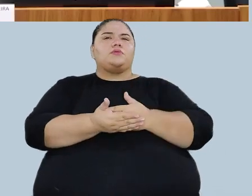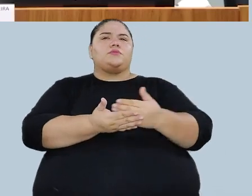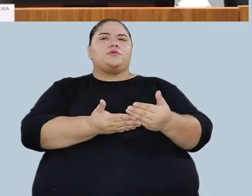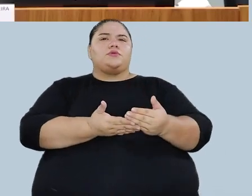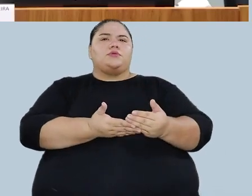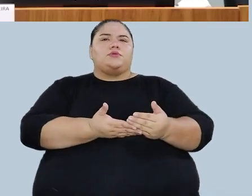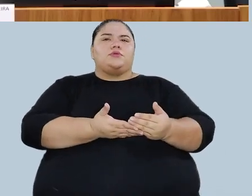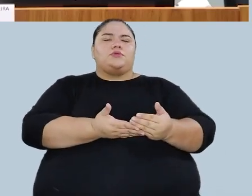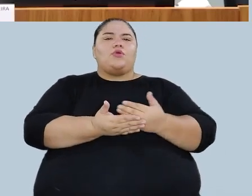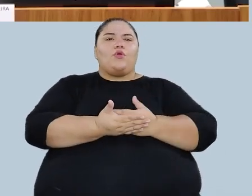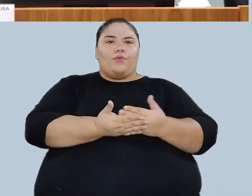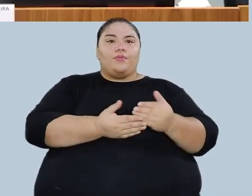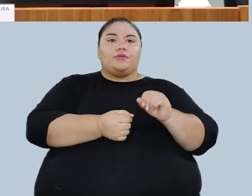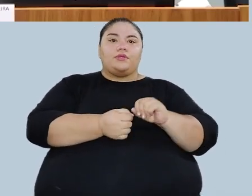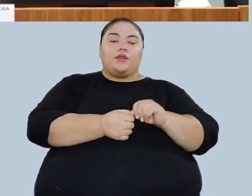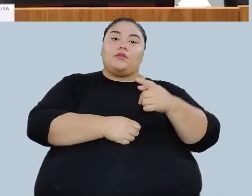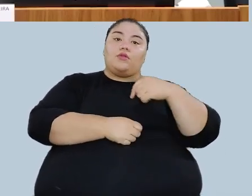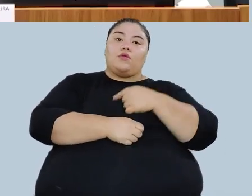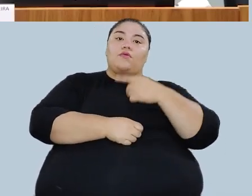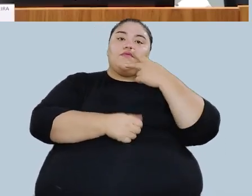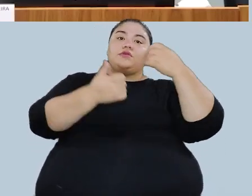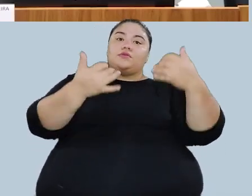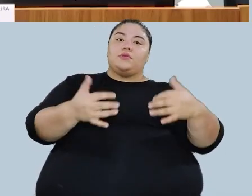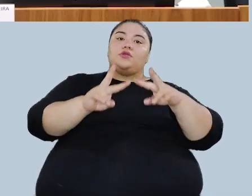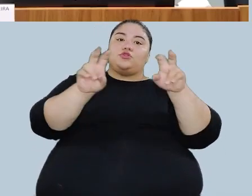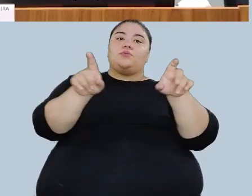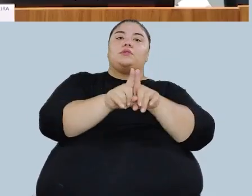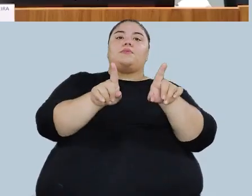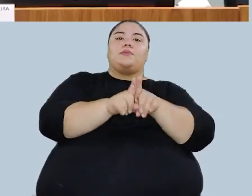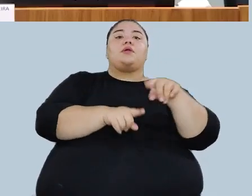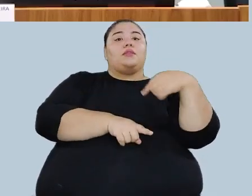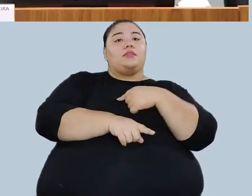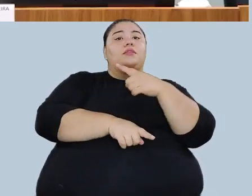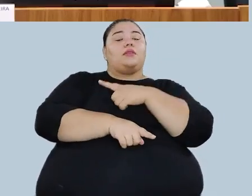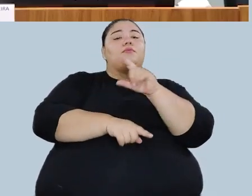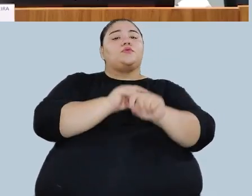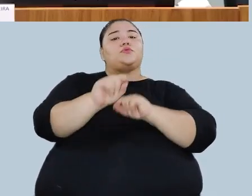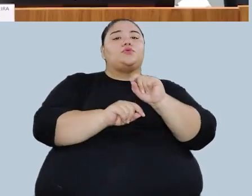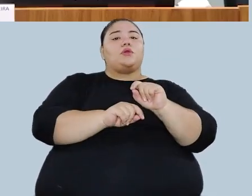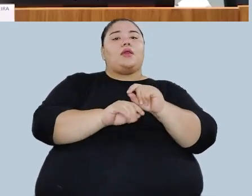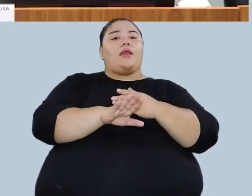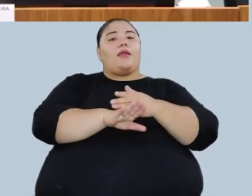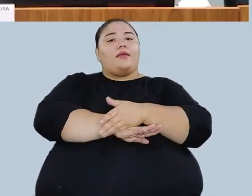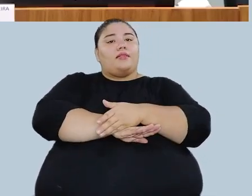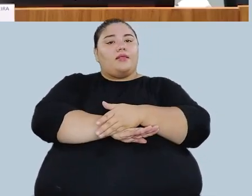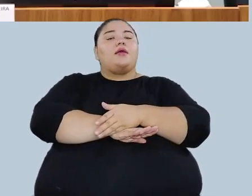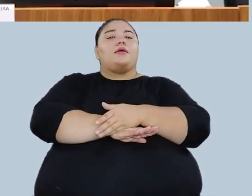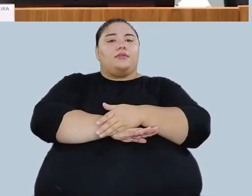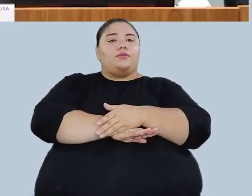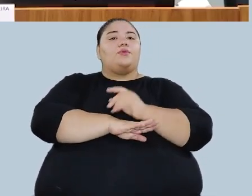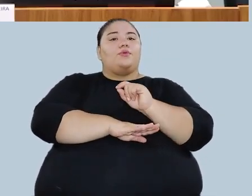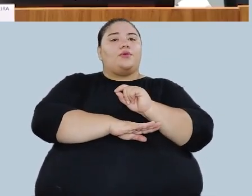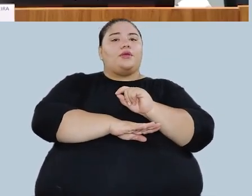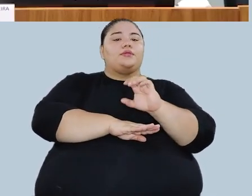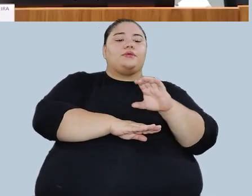processo entrará em curso, falaremos mais adiante sobre ele, e temos também a entrada em vigor